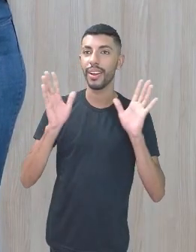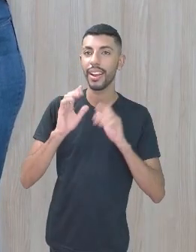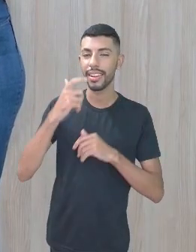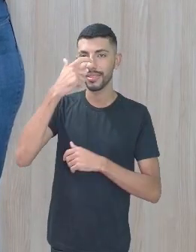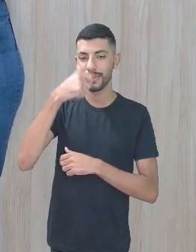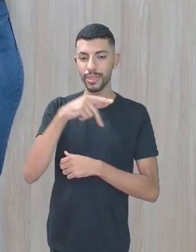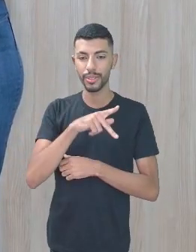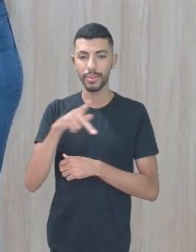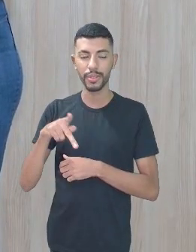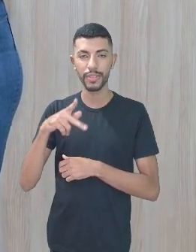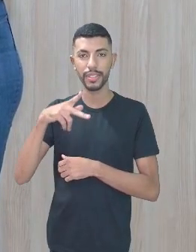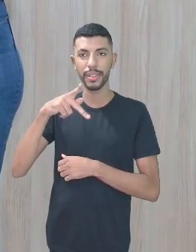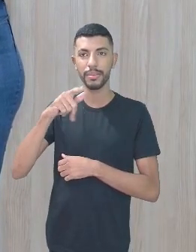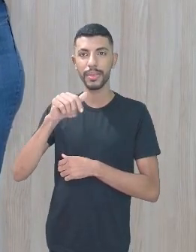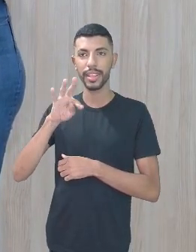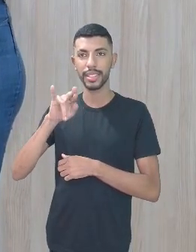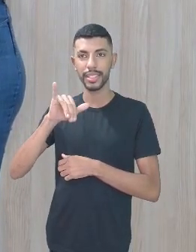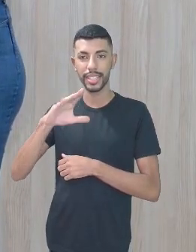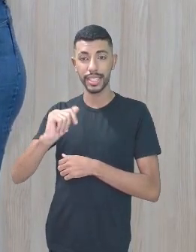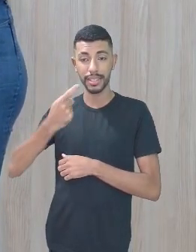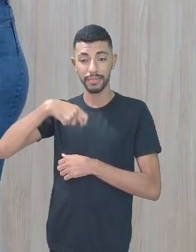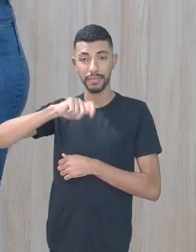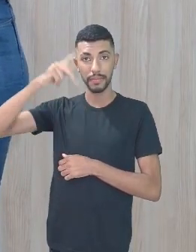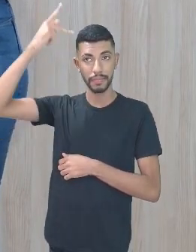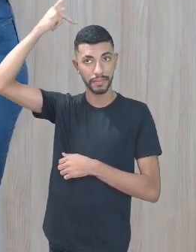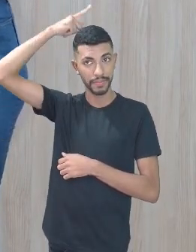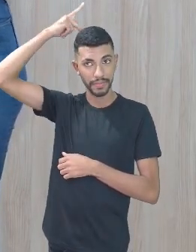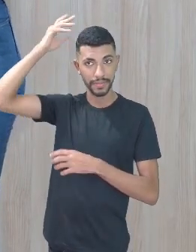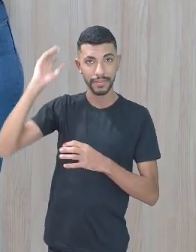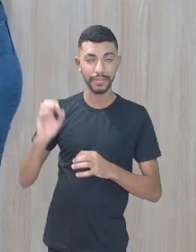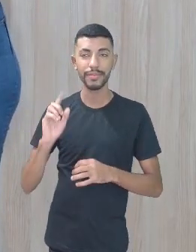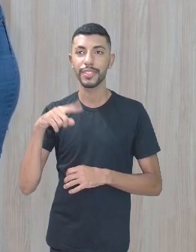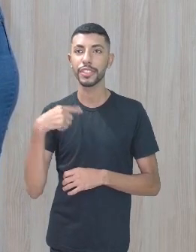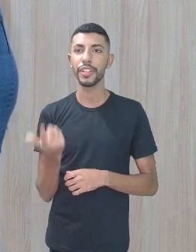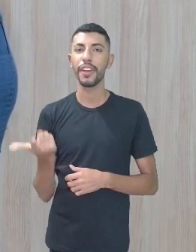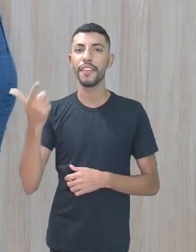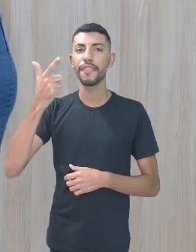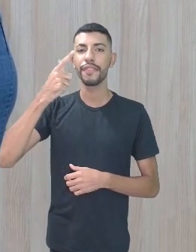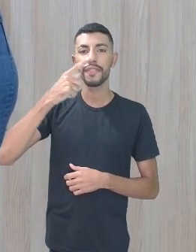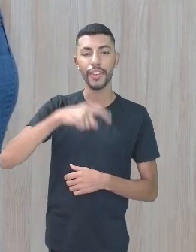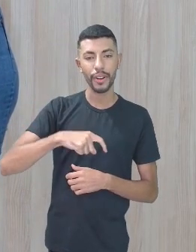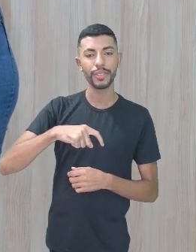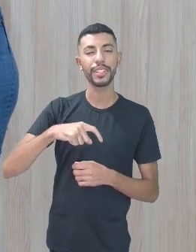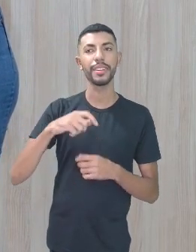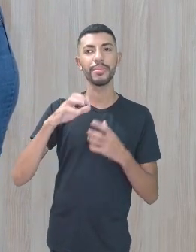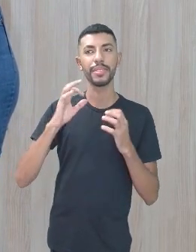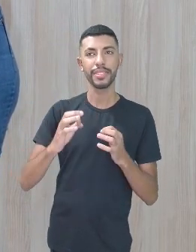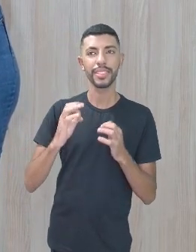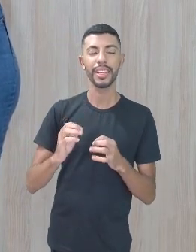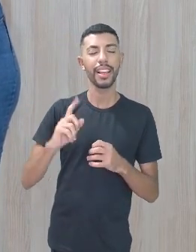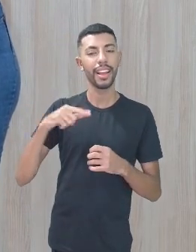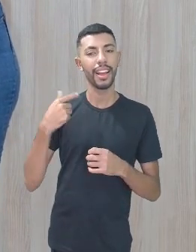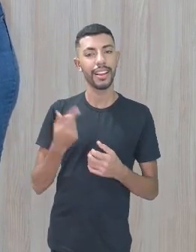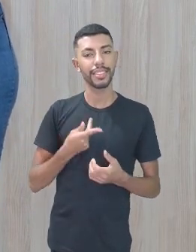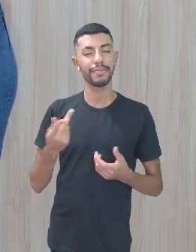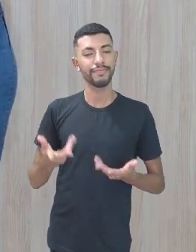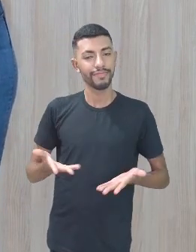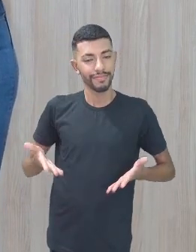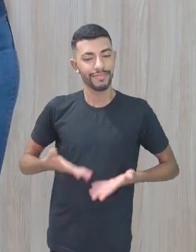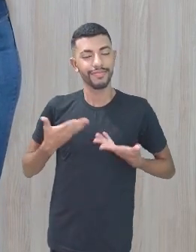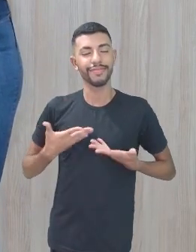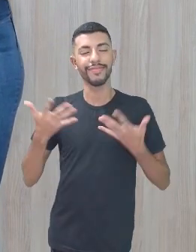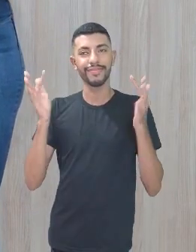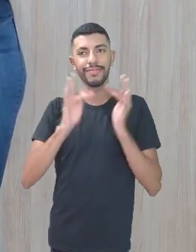Olá, sou a professora Patrícia Fontes, esse é o meu sinal. Estamos de volta com muita alegria para